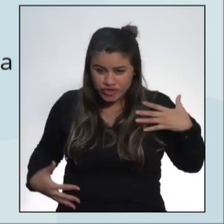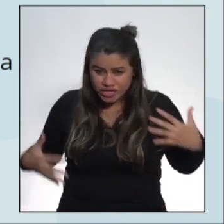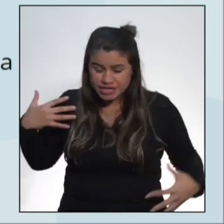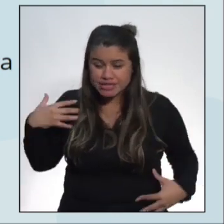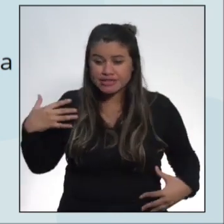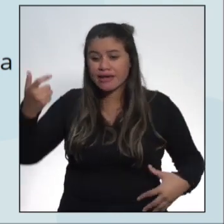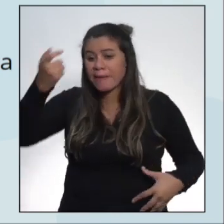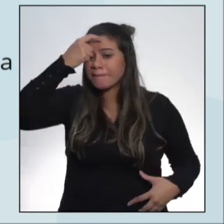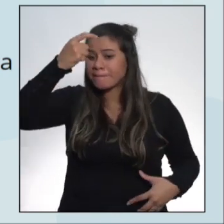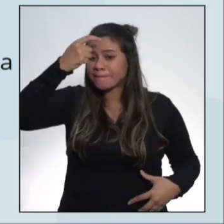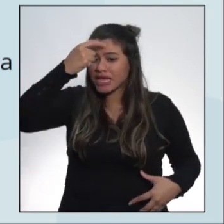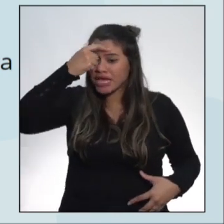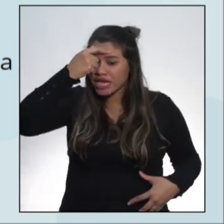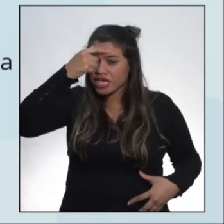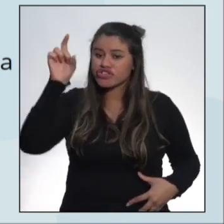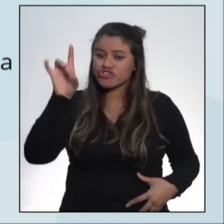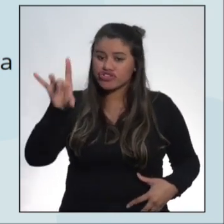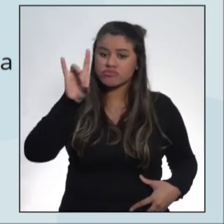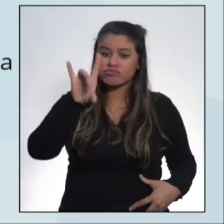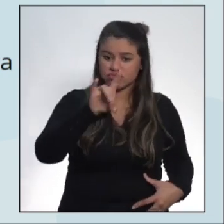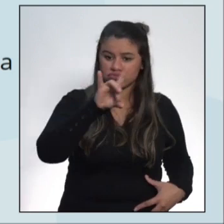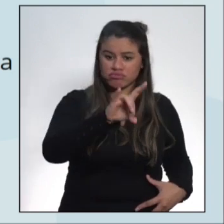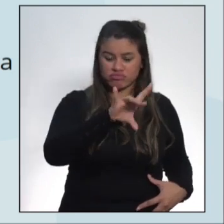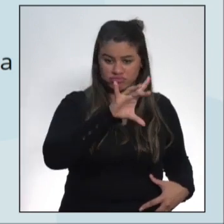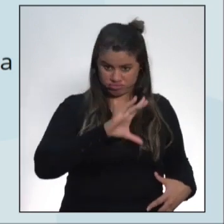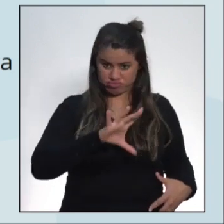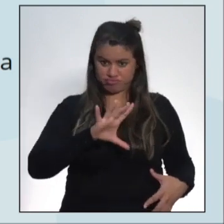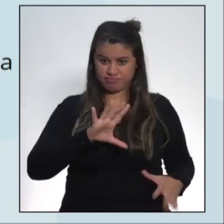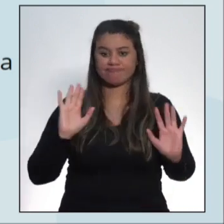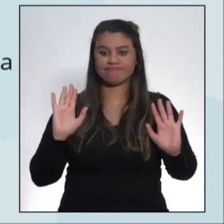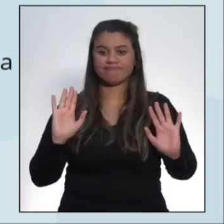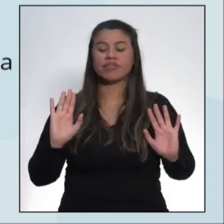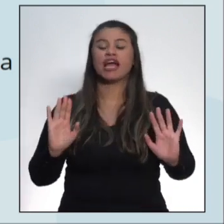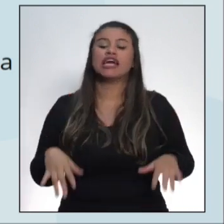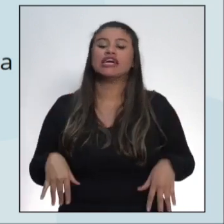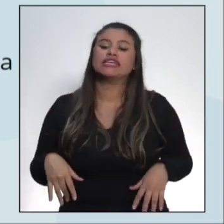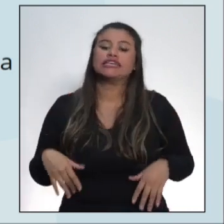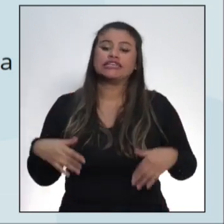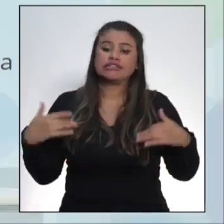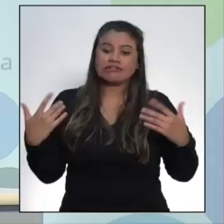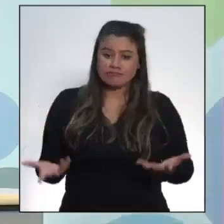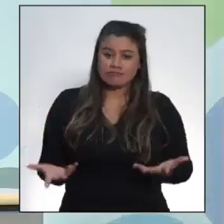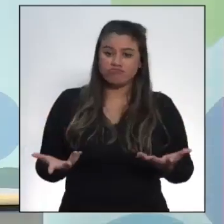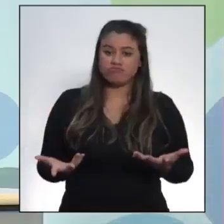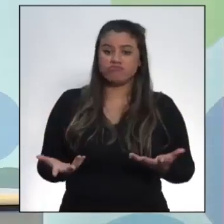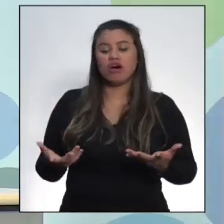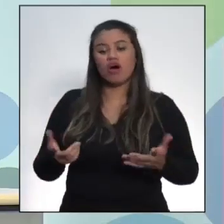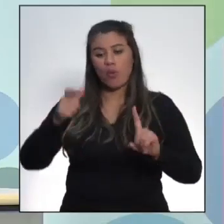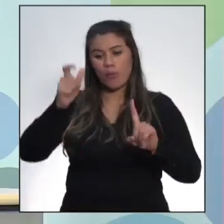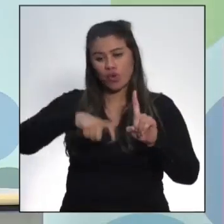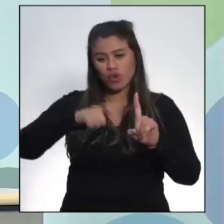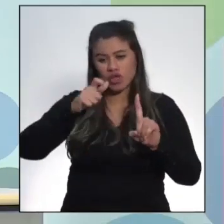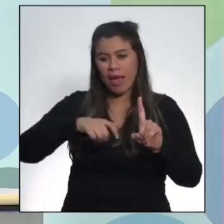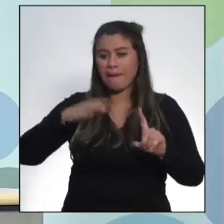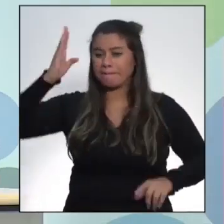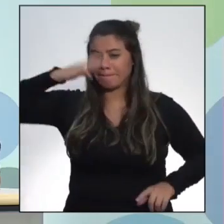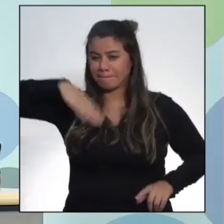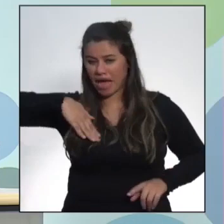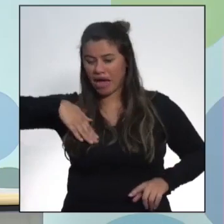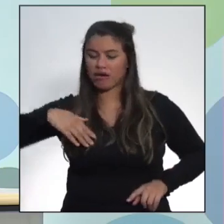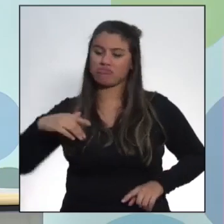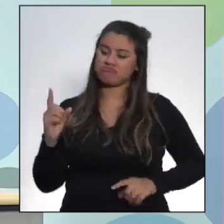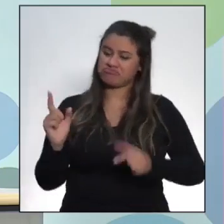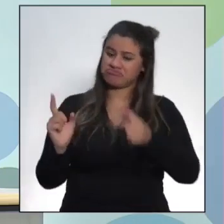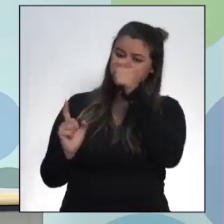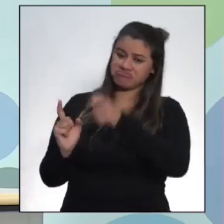personagens e dos seus modos de ação. Então, se o personagem ele é o vilão, se ele é o cara